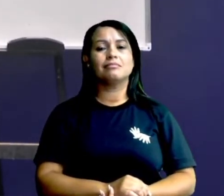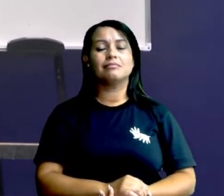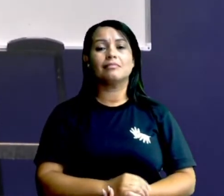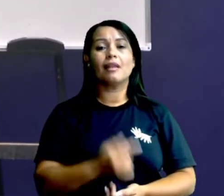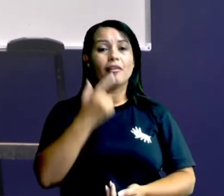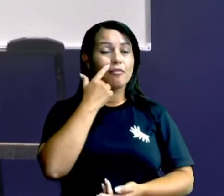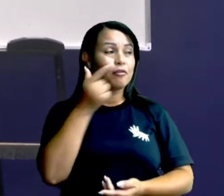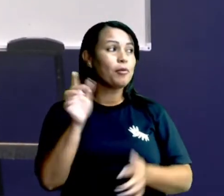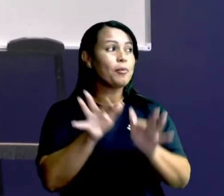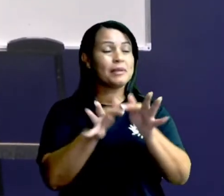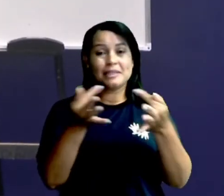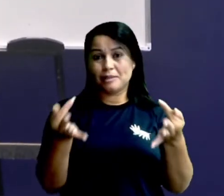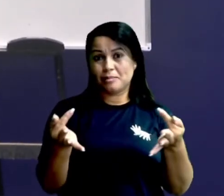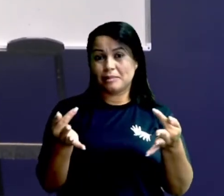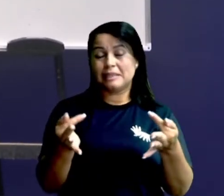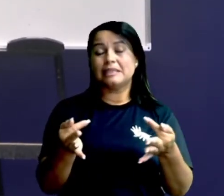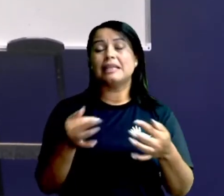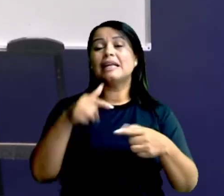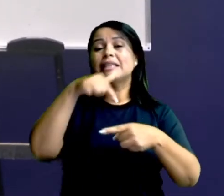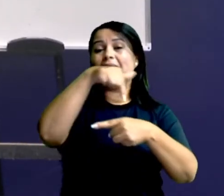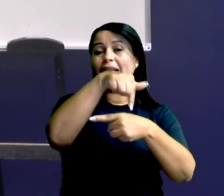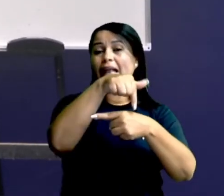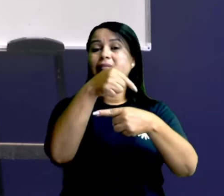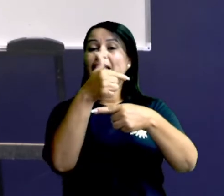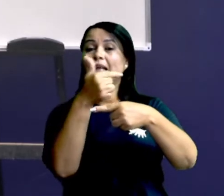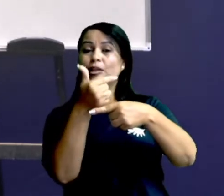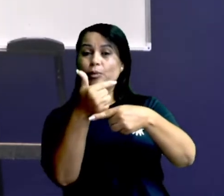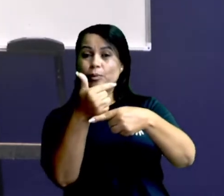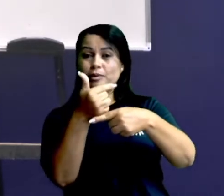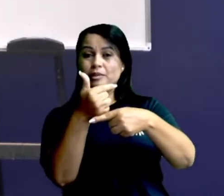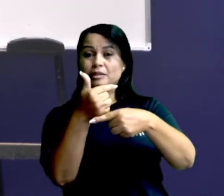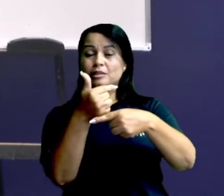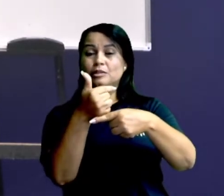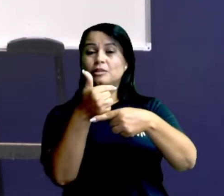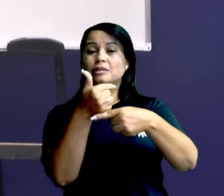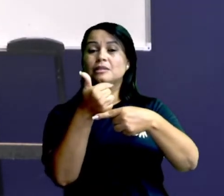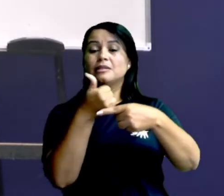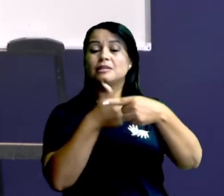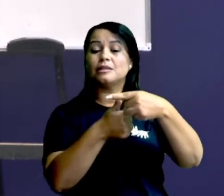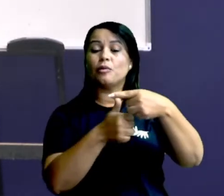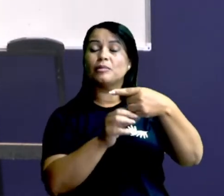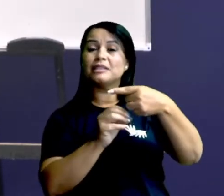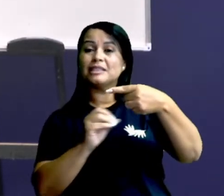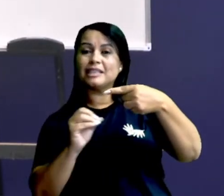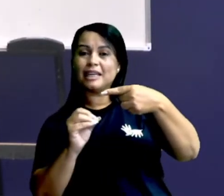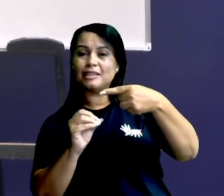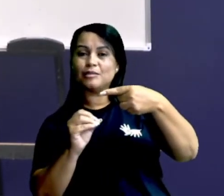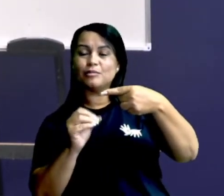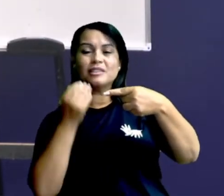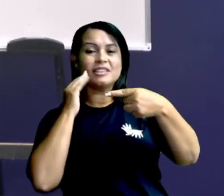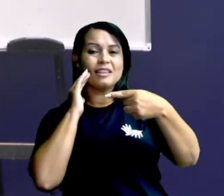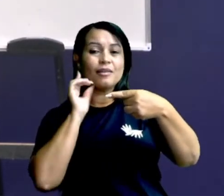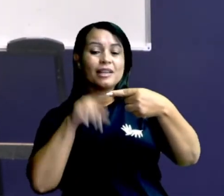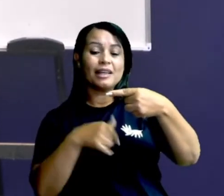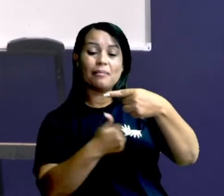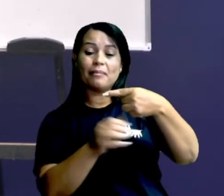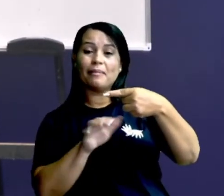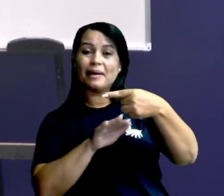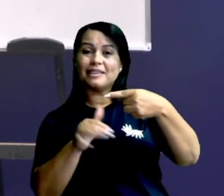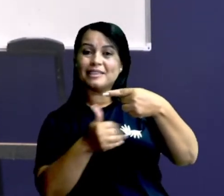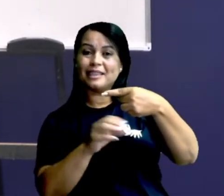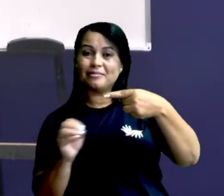Tá vendo como é simples? Então, é 72 centésimos, que nossa base é